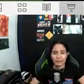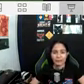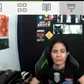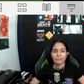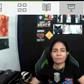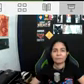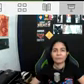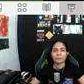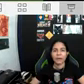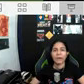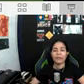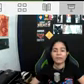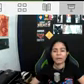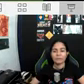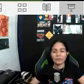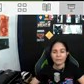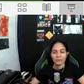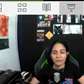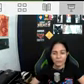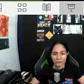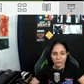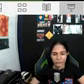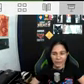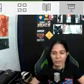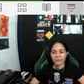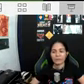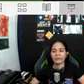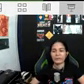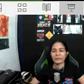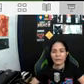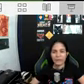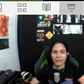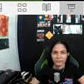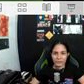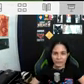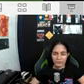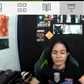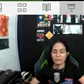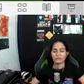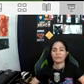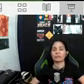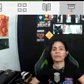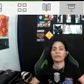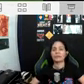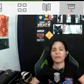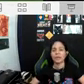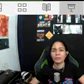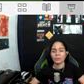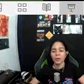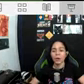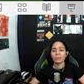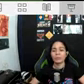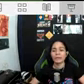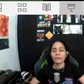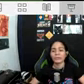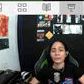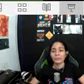A literatura, tá? Então, à medida que vocês estudarem, que vocês lerem os artigos, que vocês vão estar